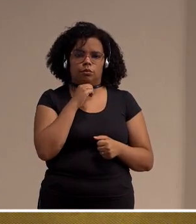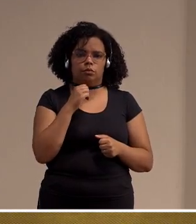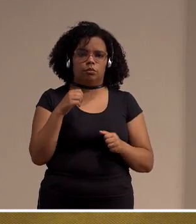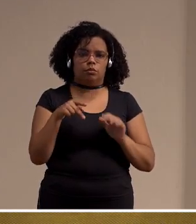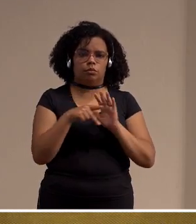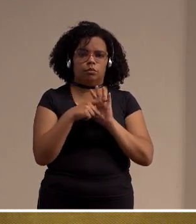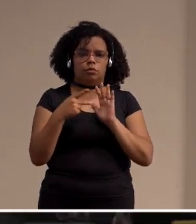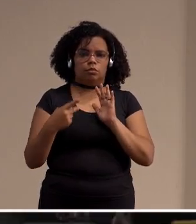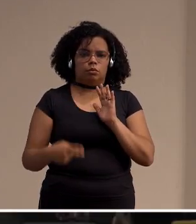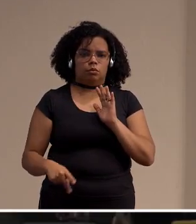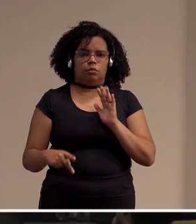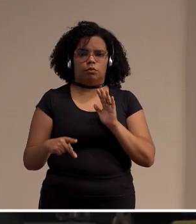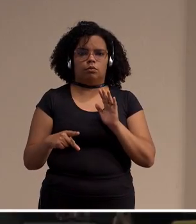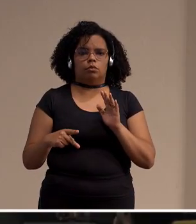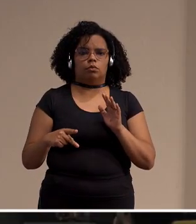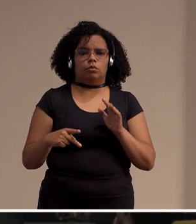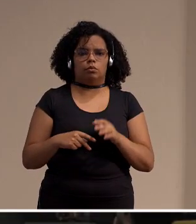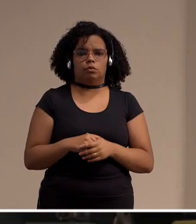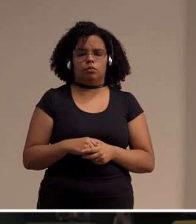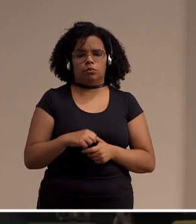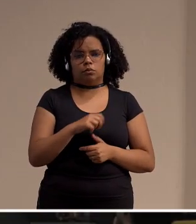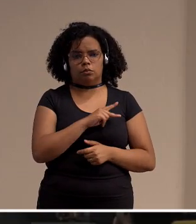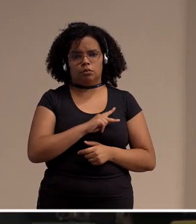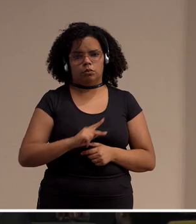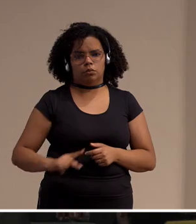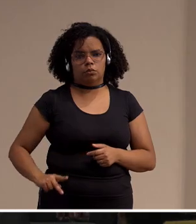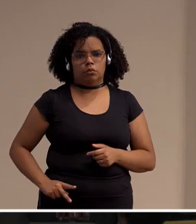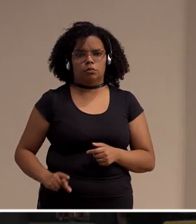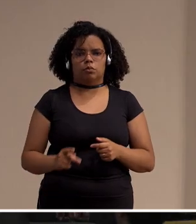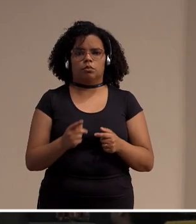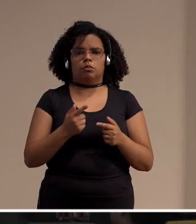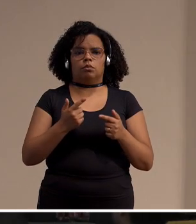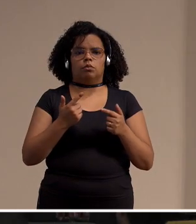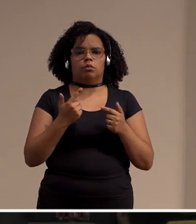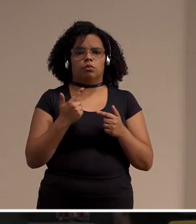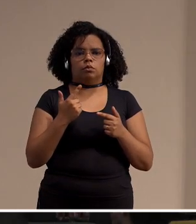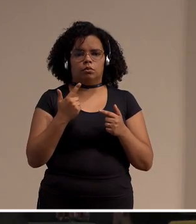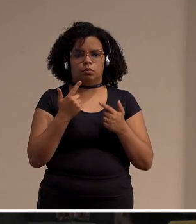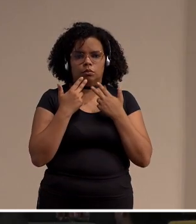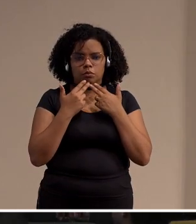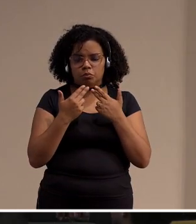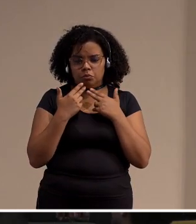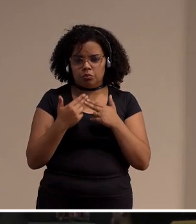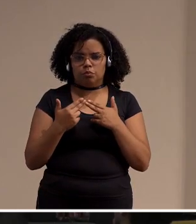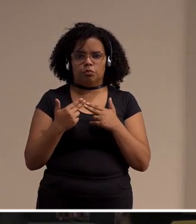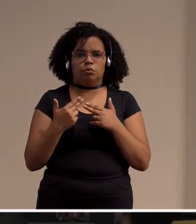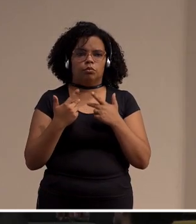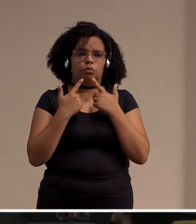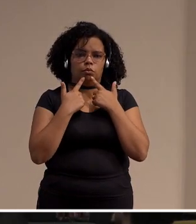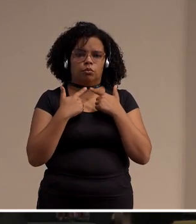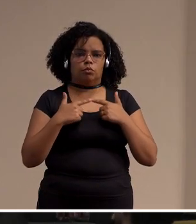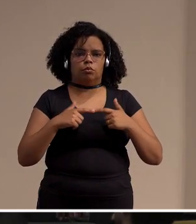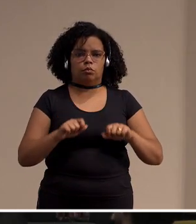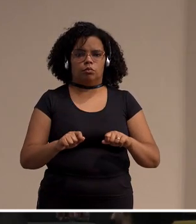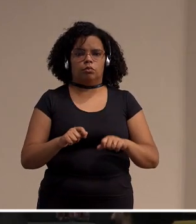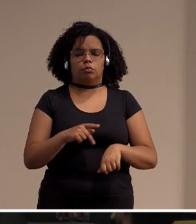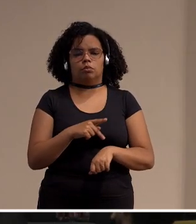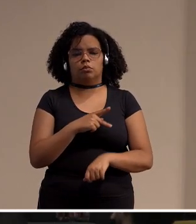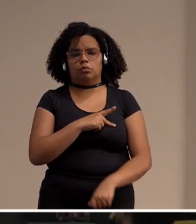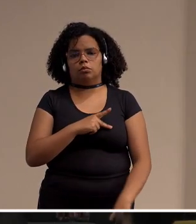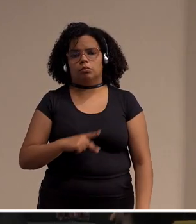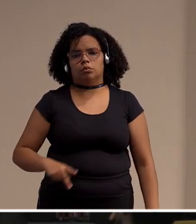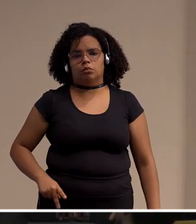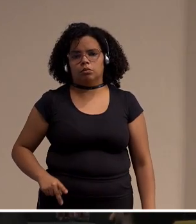propio presente pueda ser contado con o mesmo lenguaje que o presente, o inmediato con lenguaje de inmediatez,